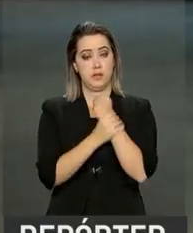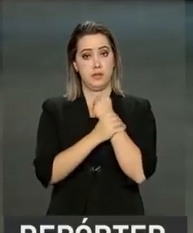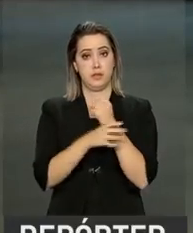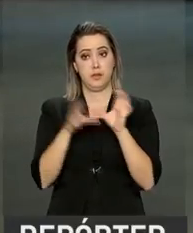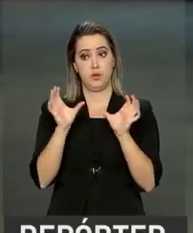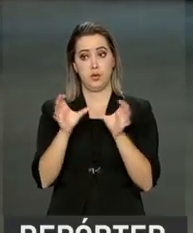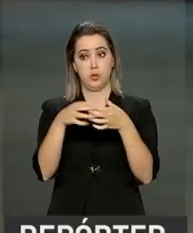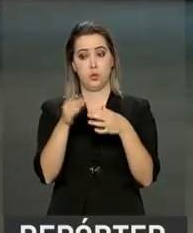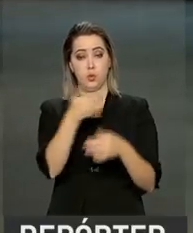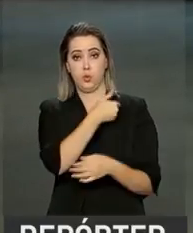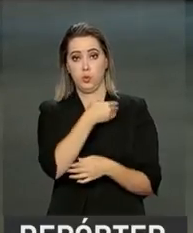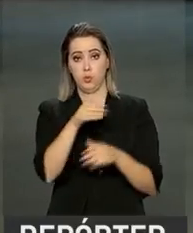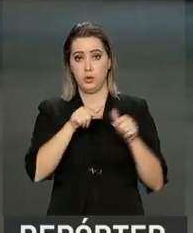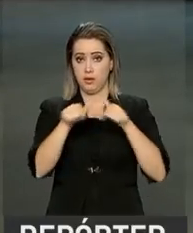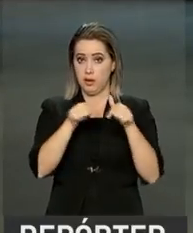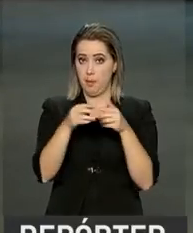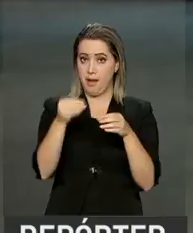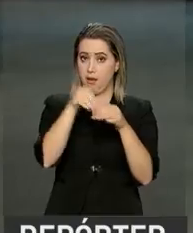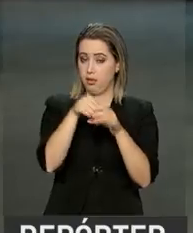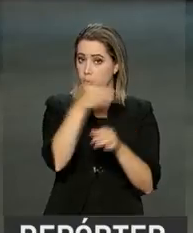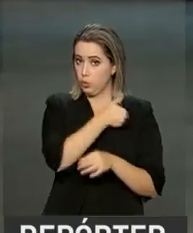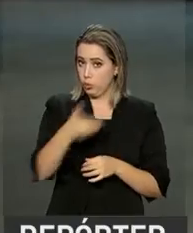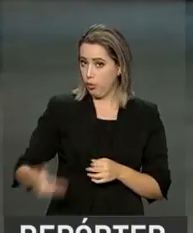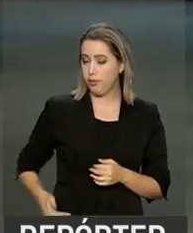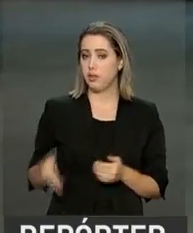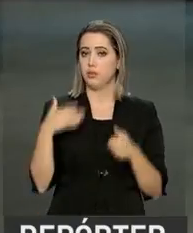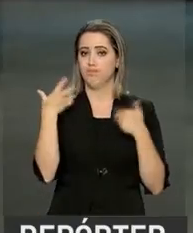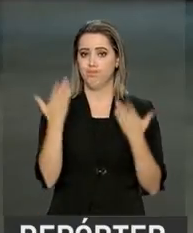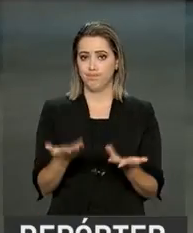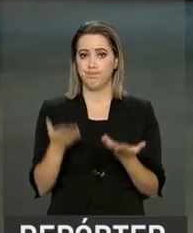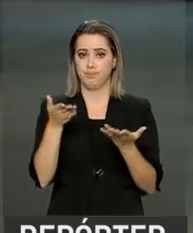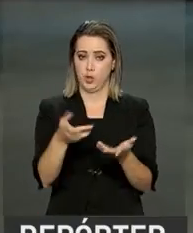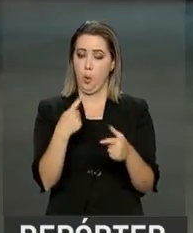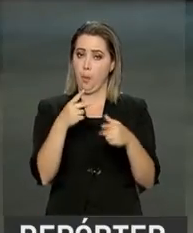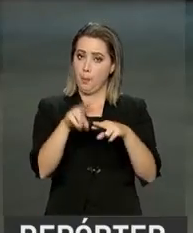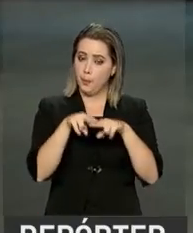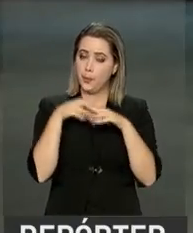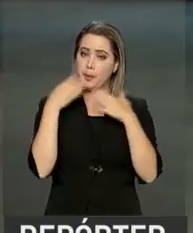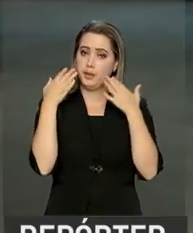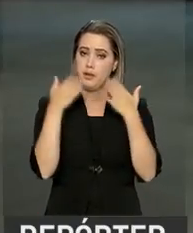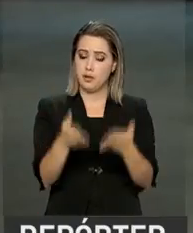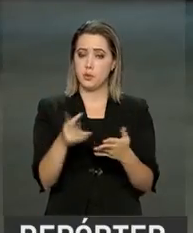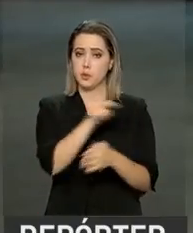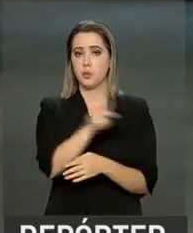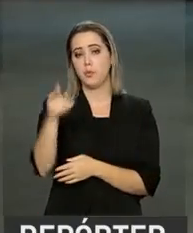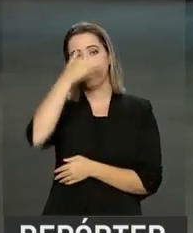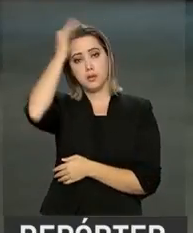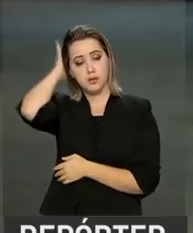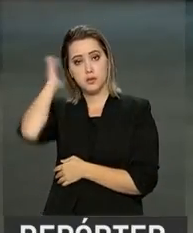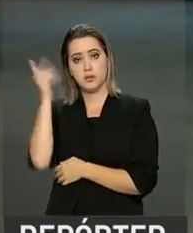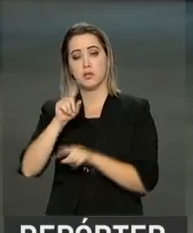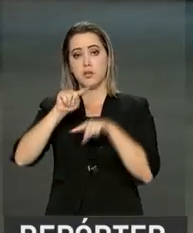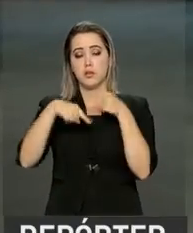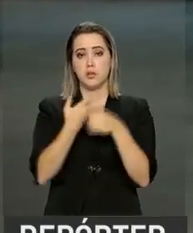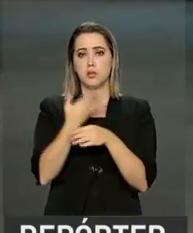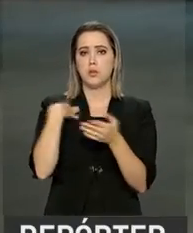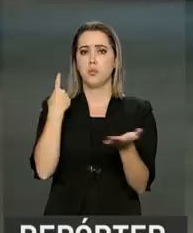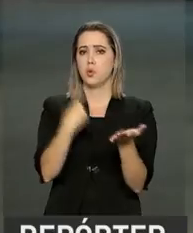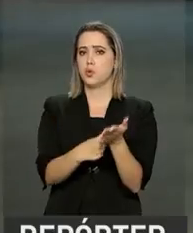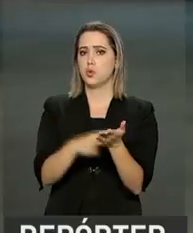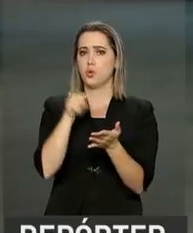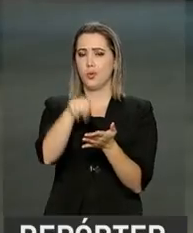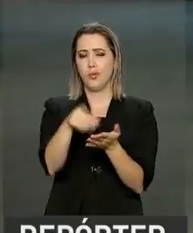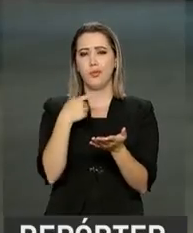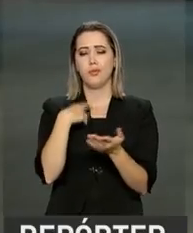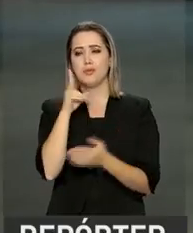ministérios nesta capital federal diante de tais circunstâncias o presidente da república após confirmada a